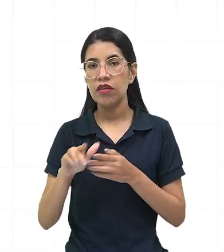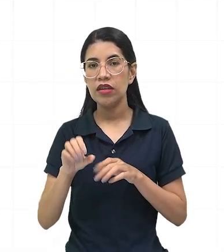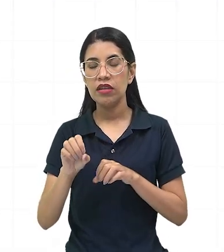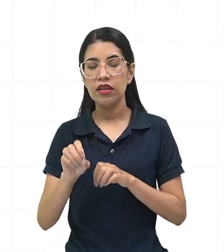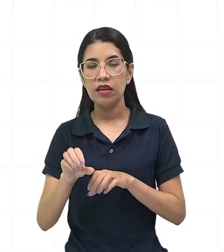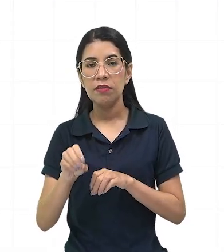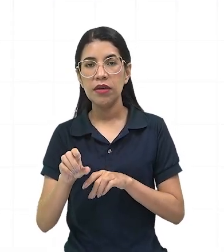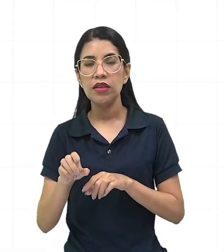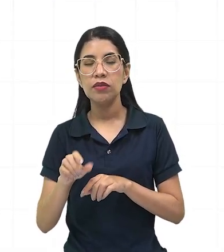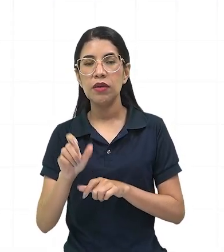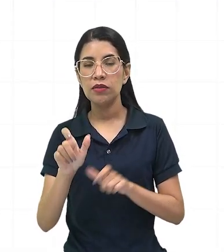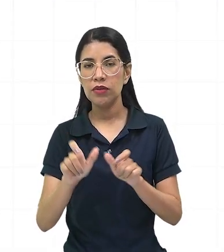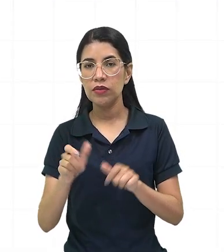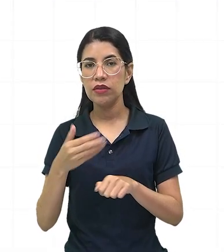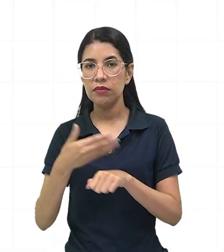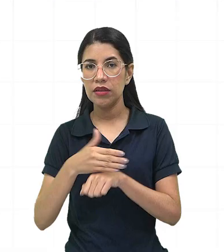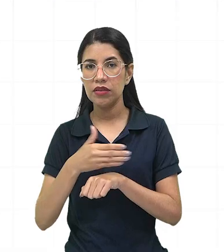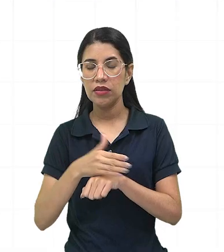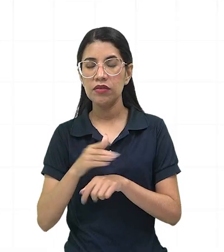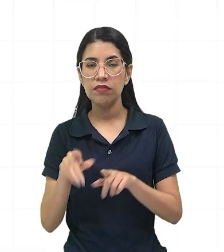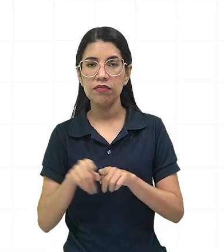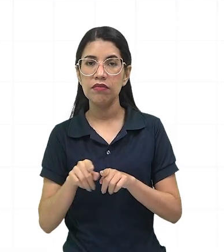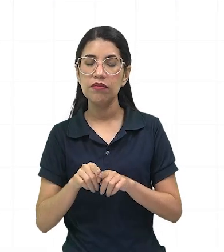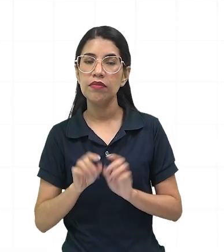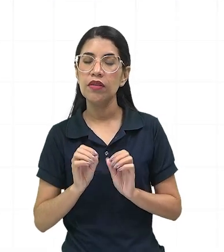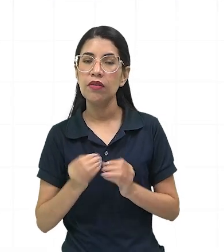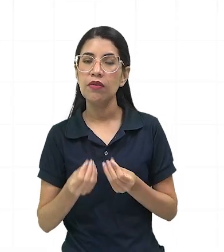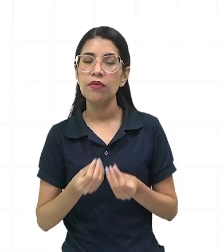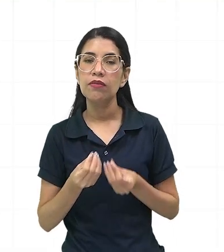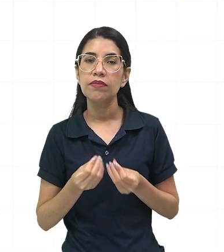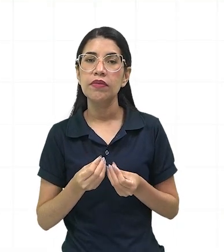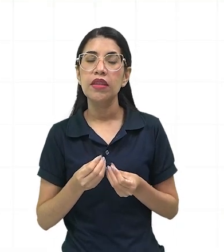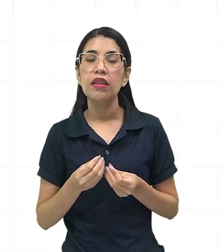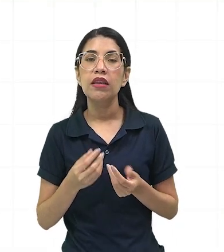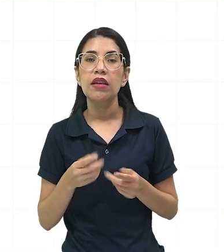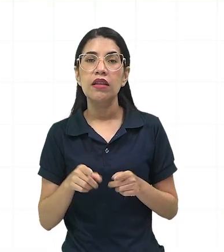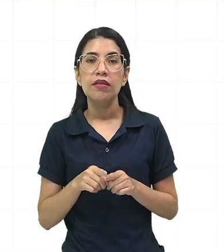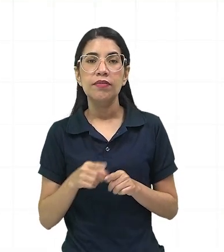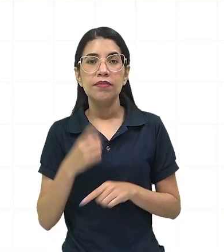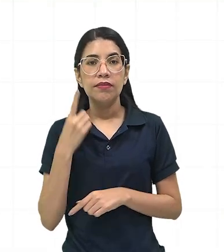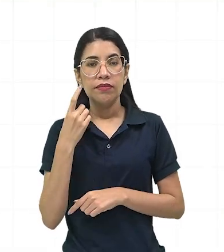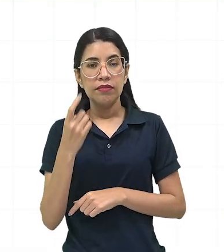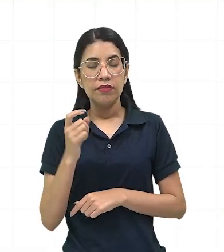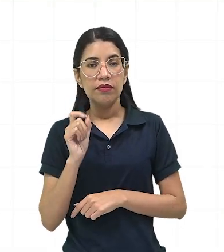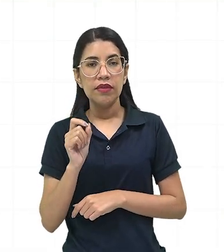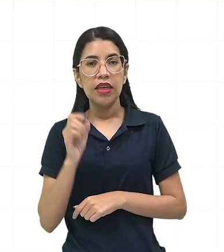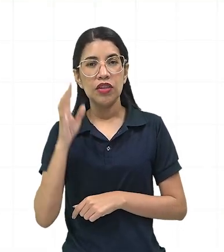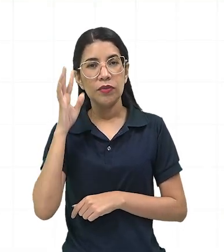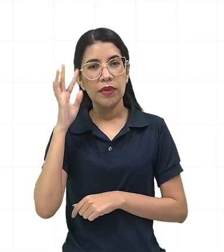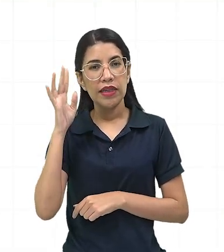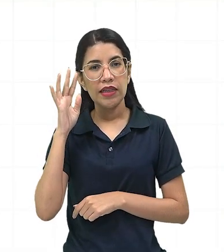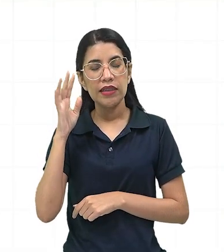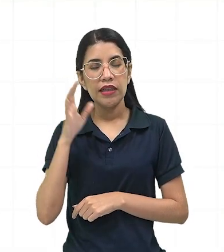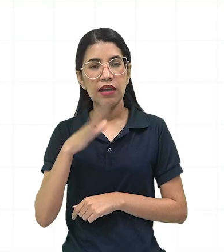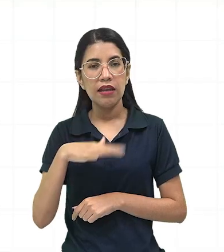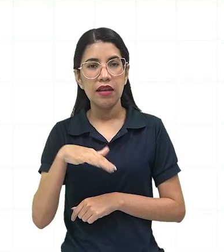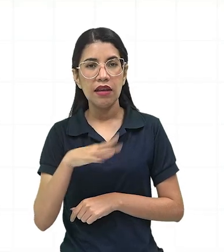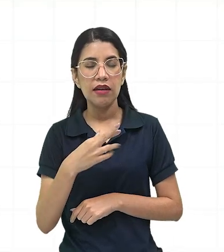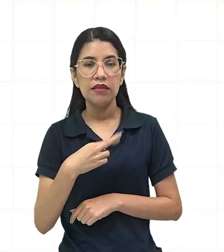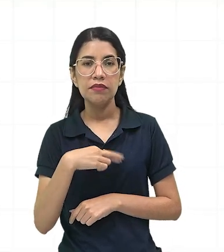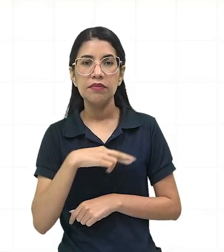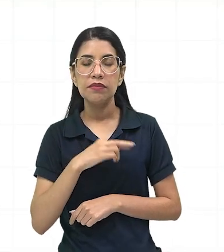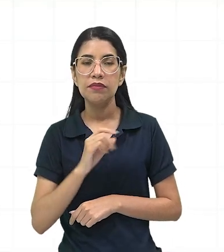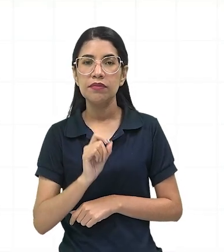seus seguidores, né? Então, uma coisa que é muito interessante quando paramos para pensar na dimensão da